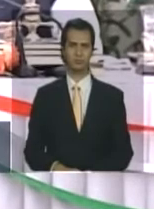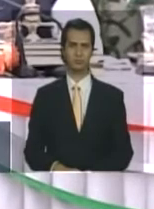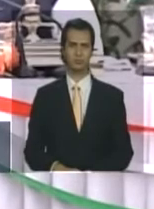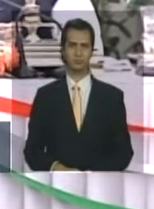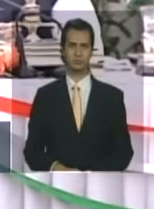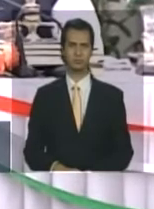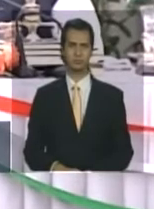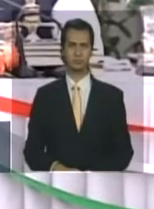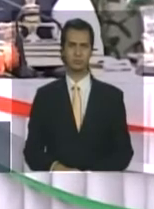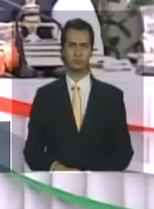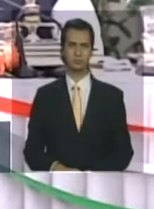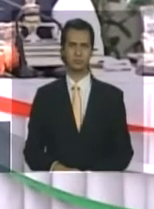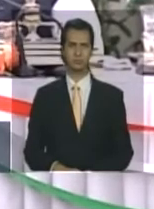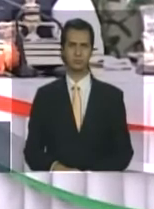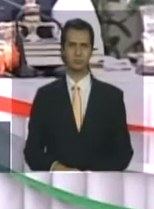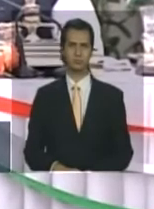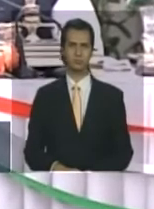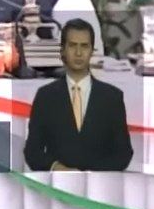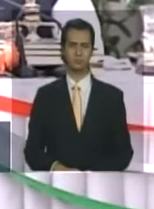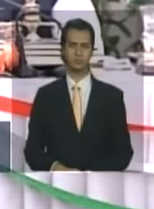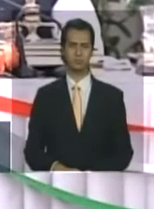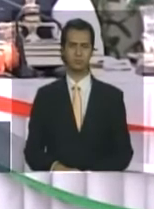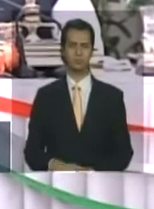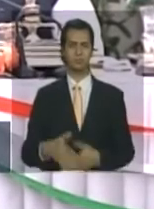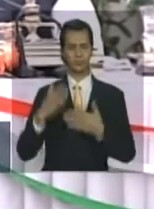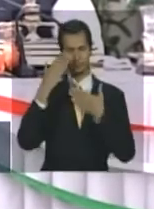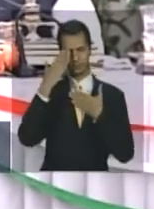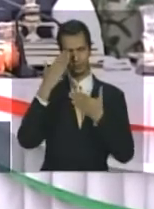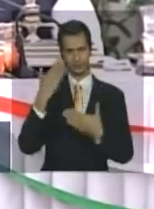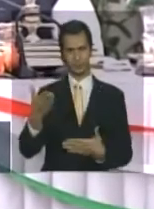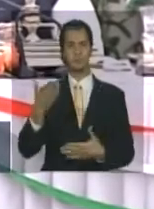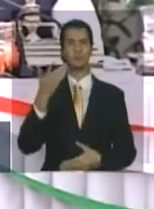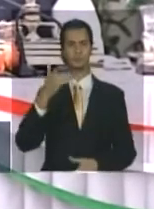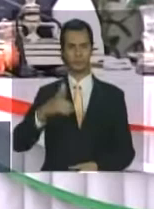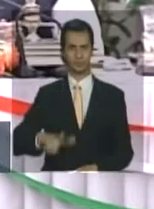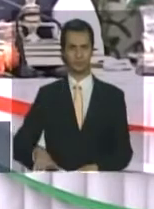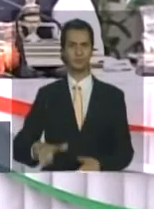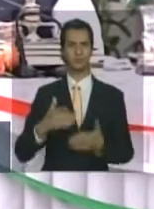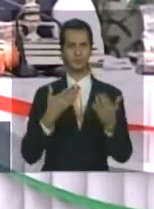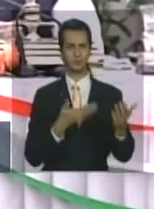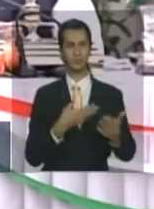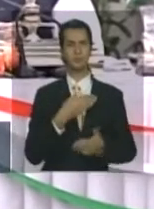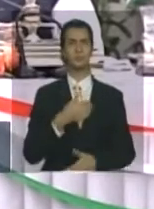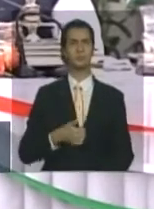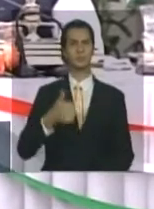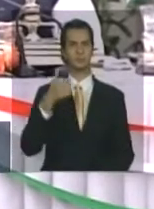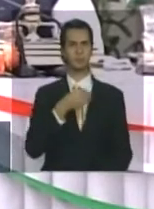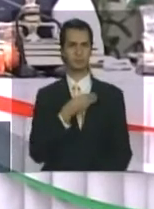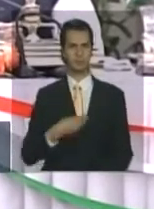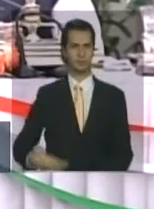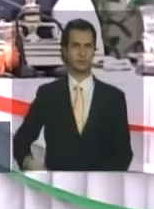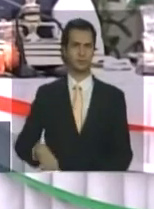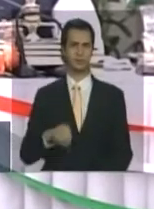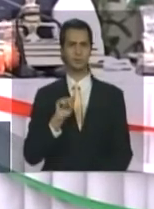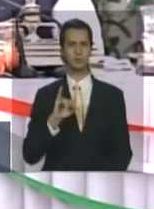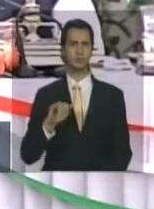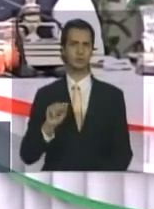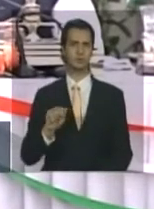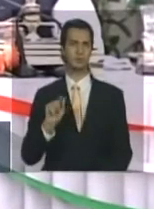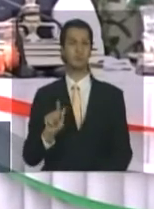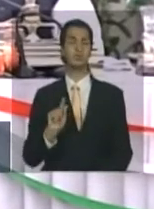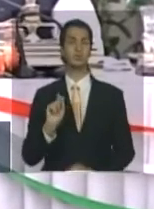the Indian and Brazilian peoples. Agradeço mais uma vez ao primeiro-ministro Singh a